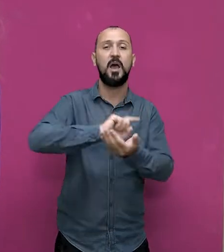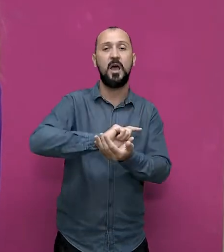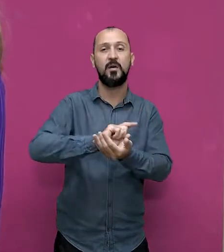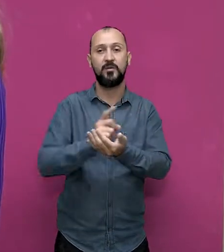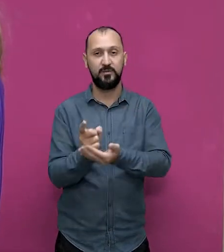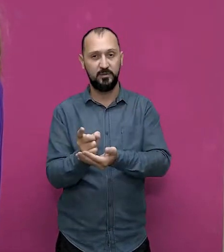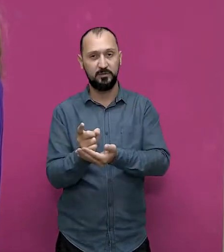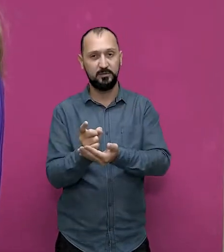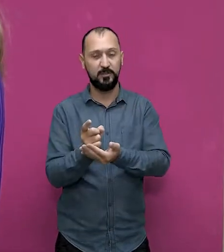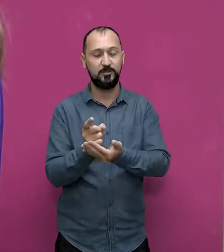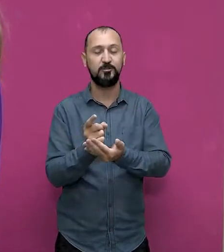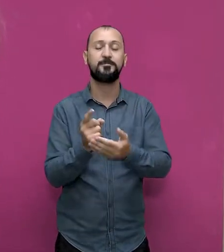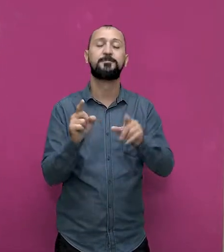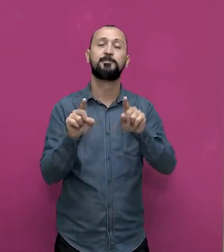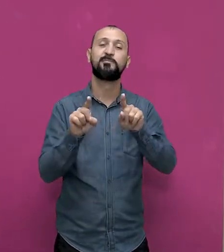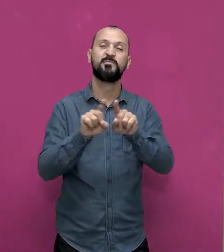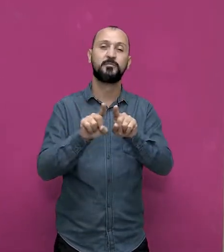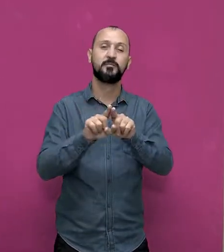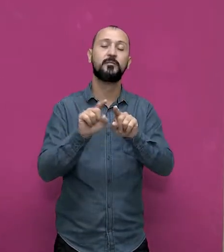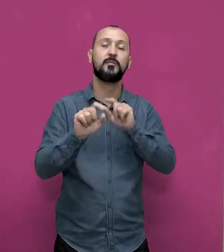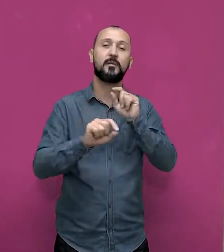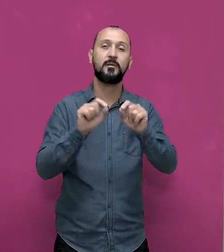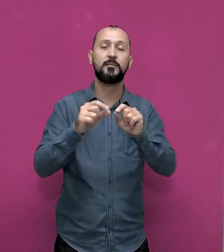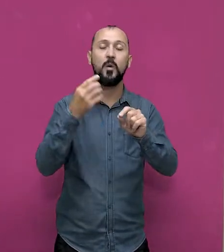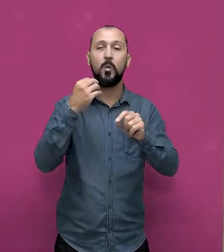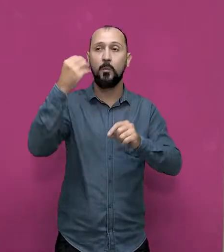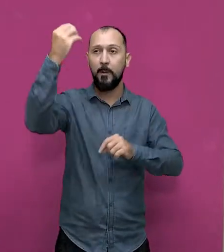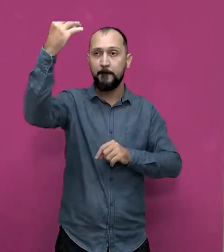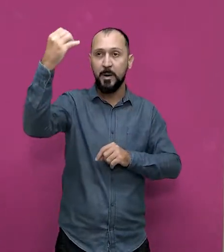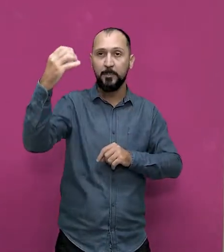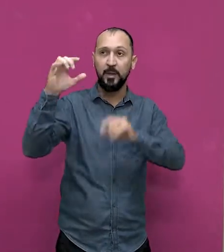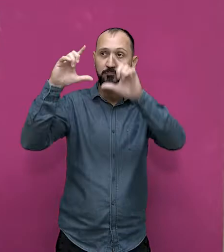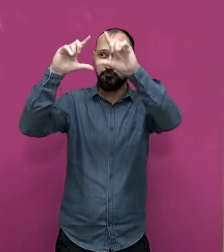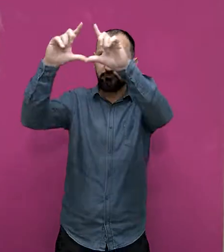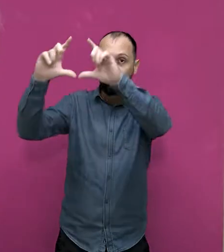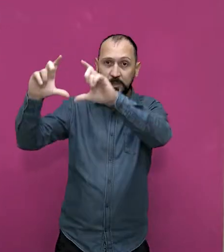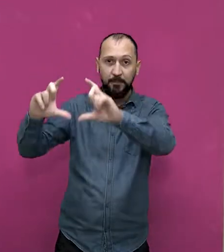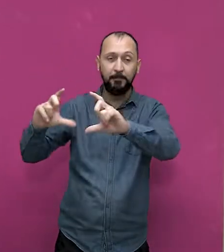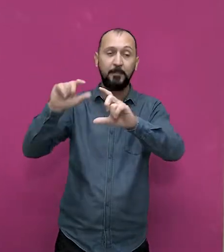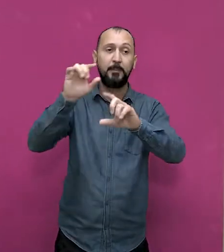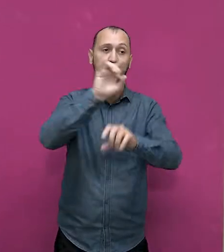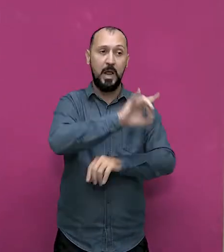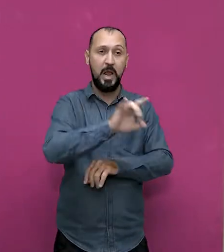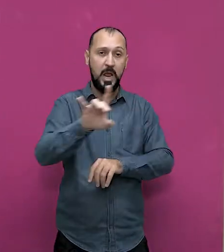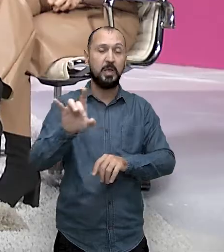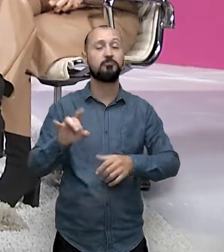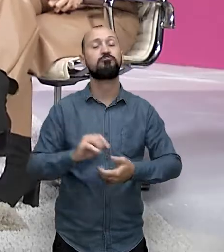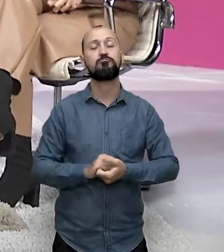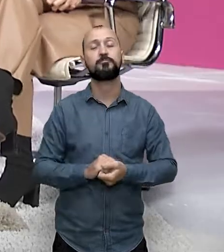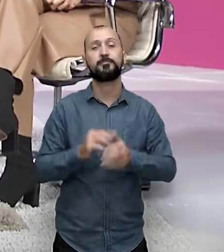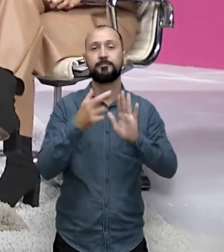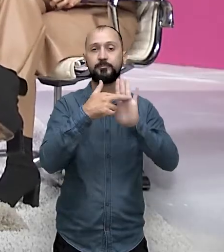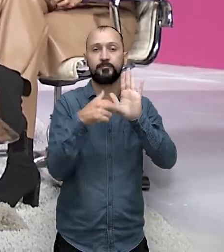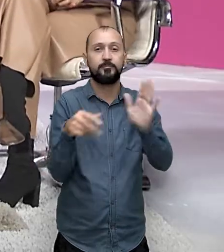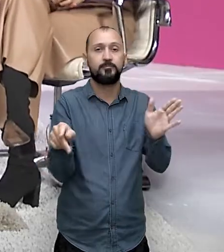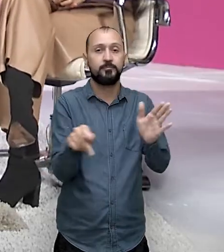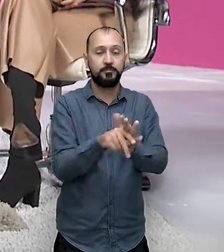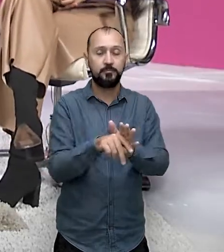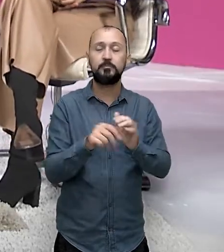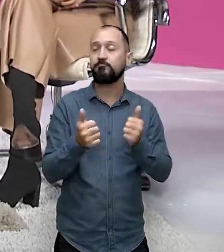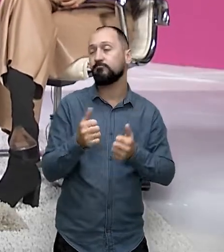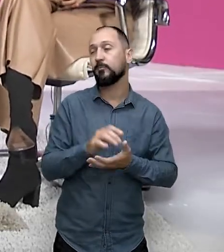regra então a velocidade e, inclusive, a sinalização de trânsito que tem que ter para esses locais.